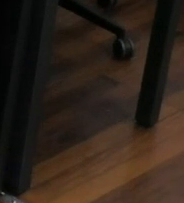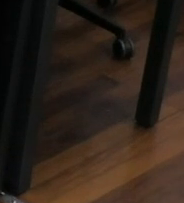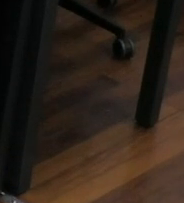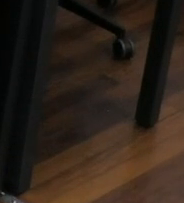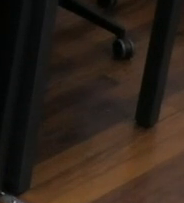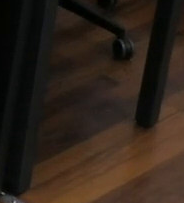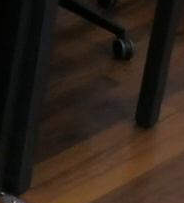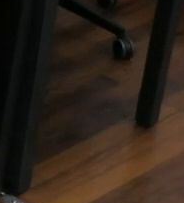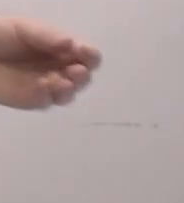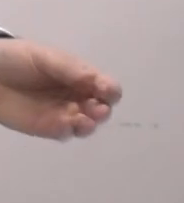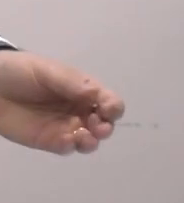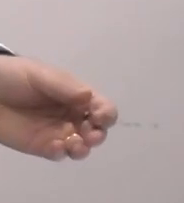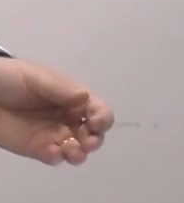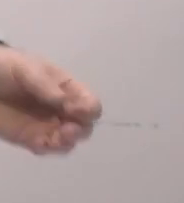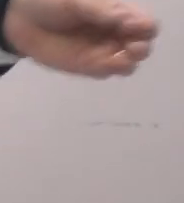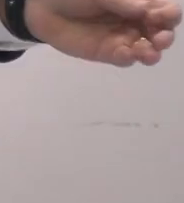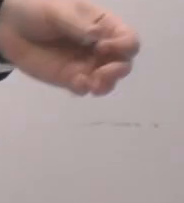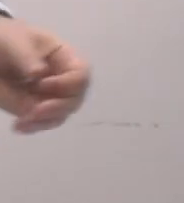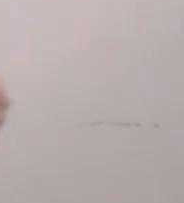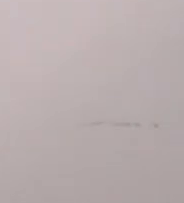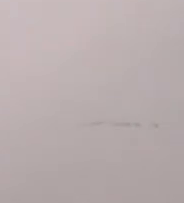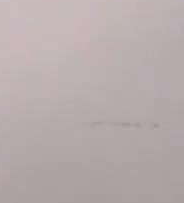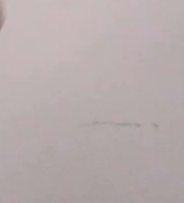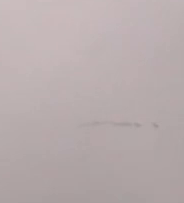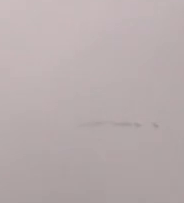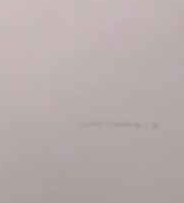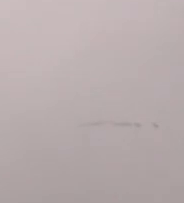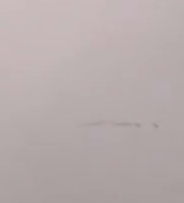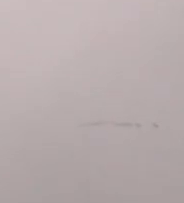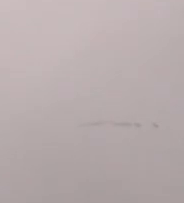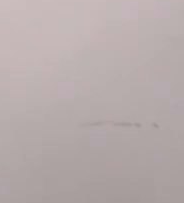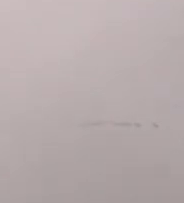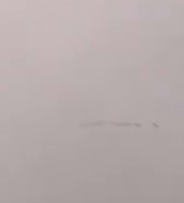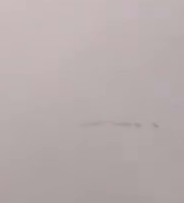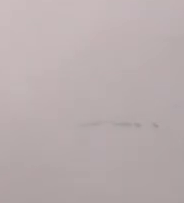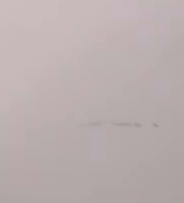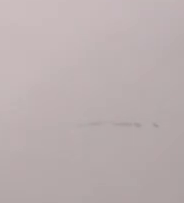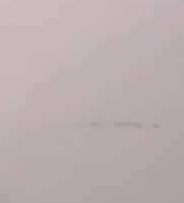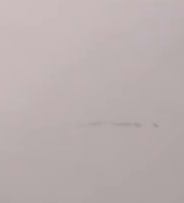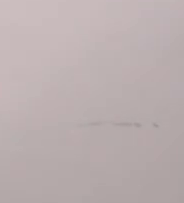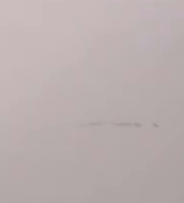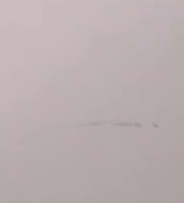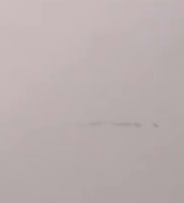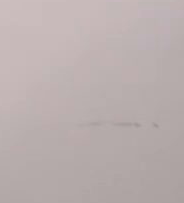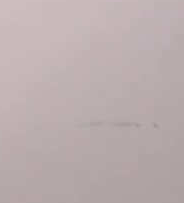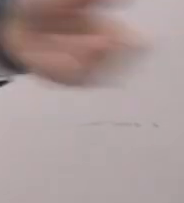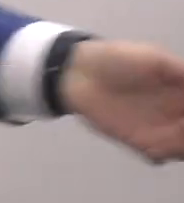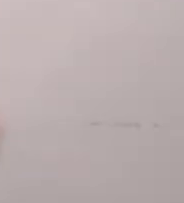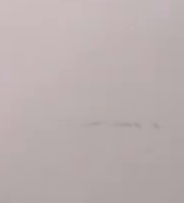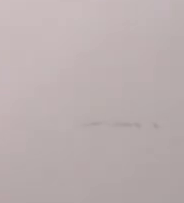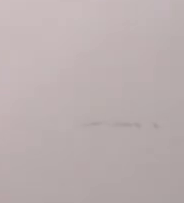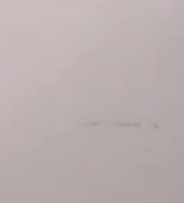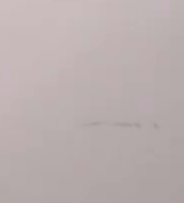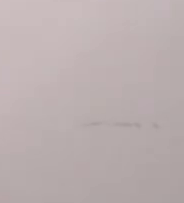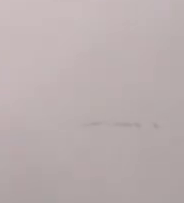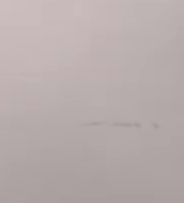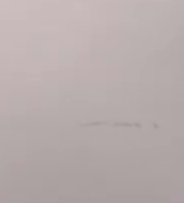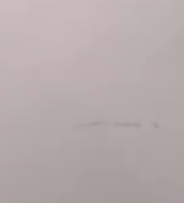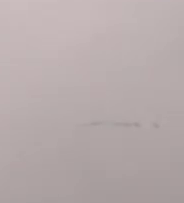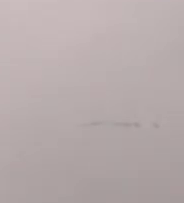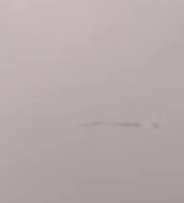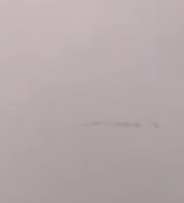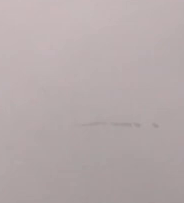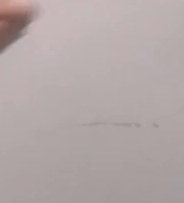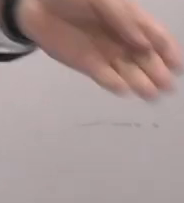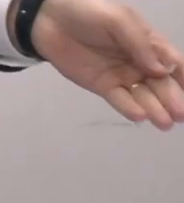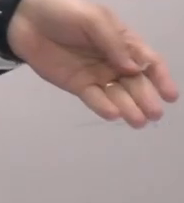hoje se você tem resíduo sólido Você tem uma boneca boiando você tem um sofá do outro lado uma geladeira tá bom você